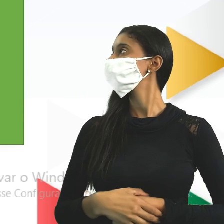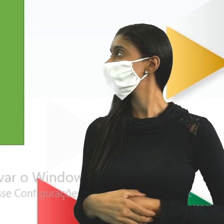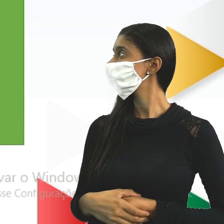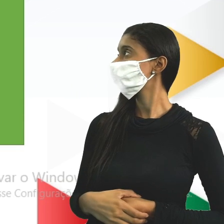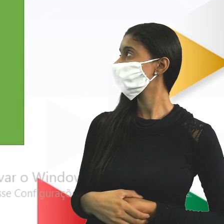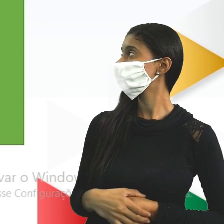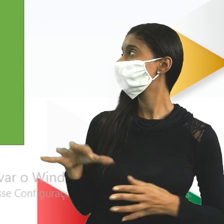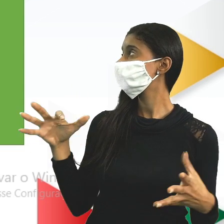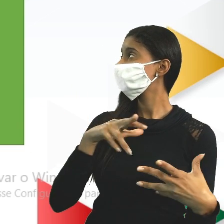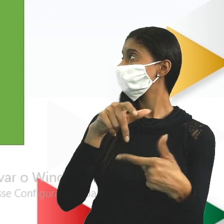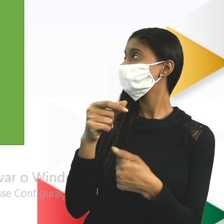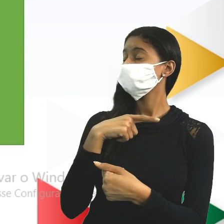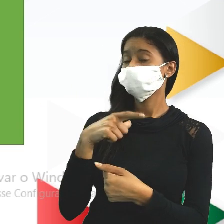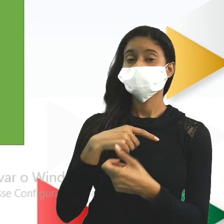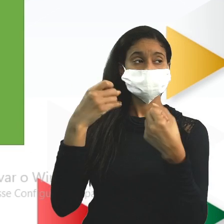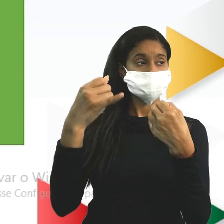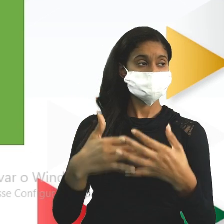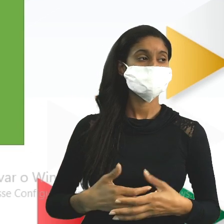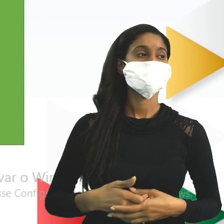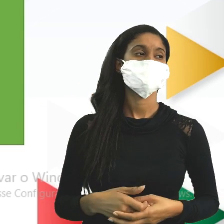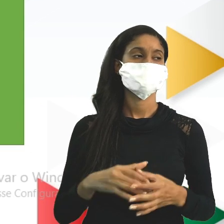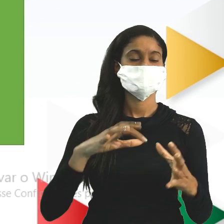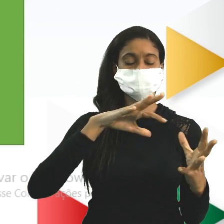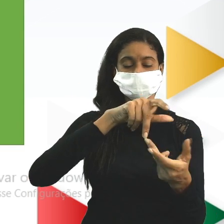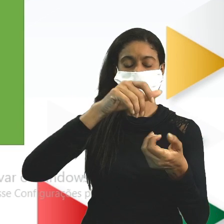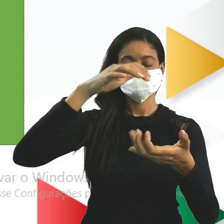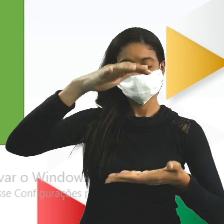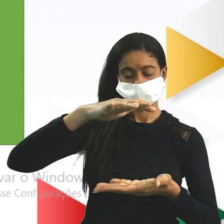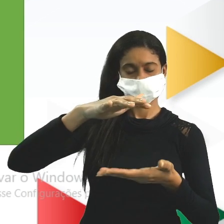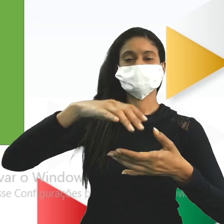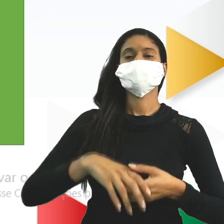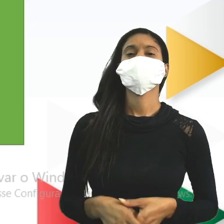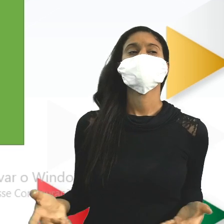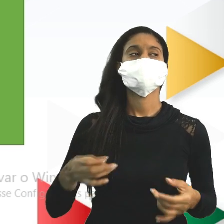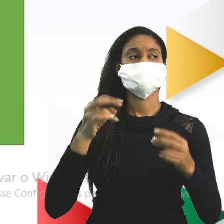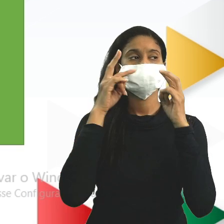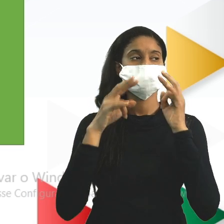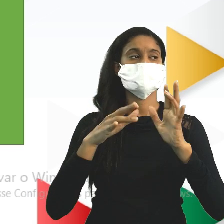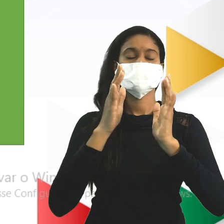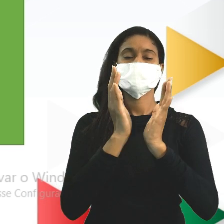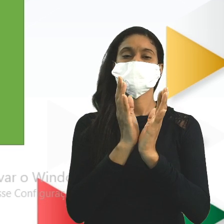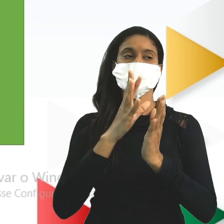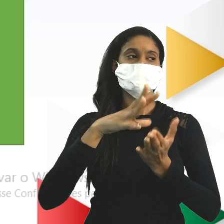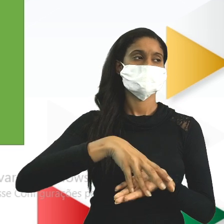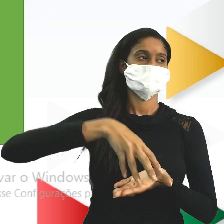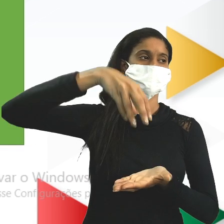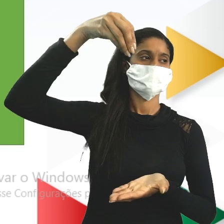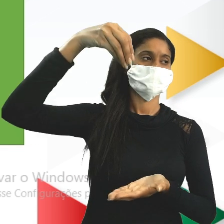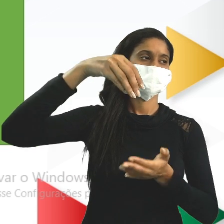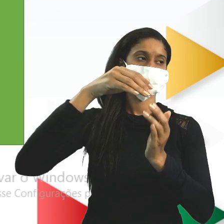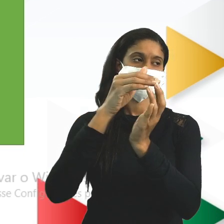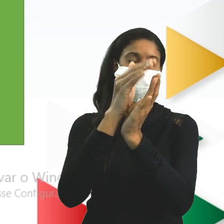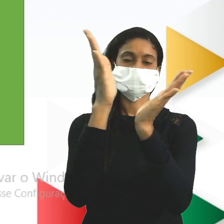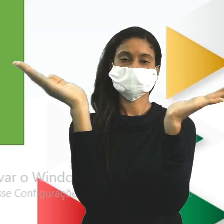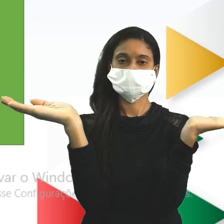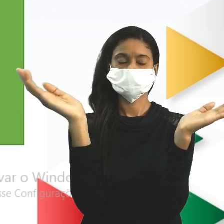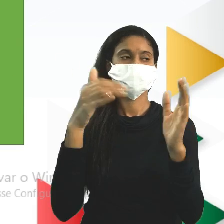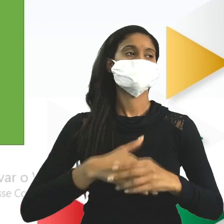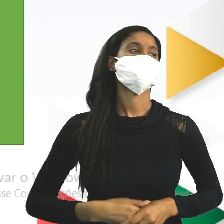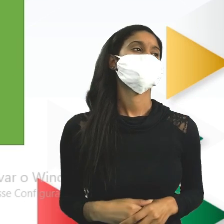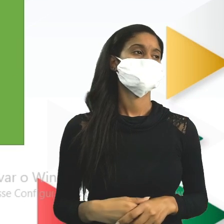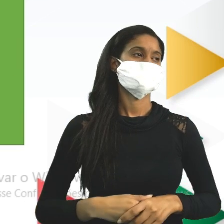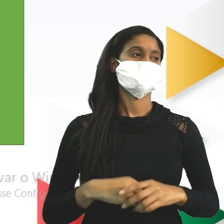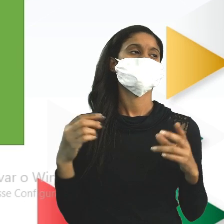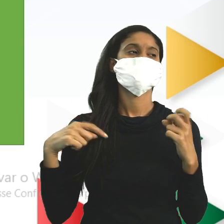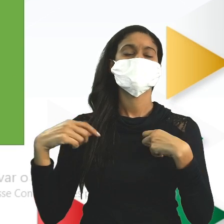Aquele planetinha estava disparado assim, achatadinho. Aqui a gente vai ver como estilo de cone, o cone aberto. Dá